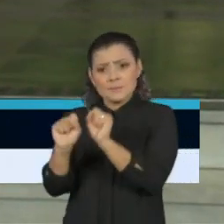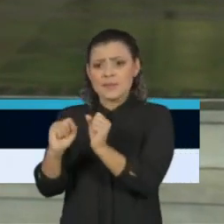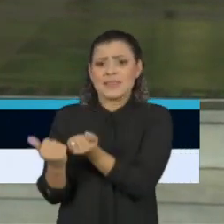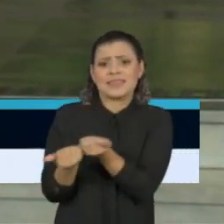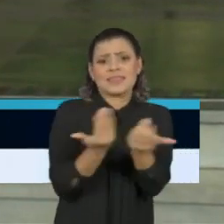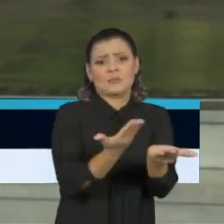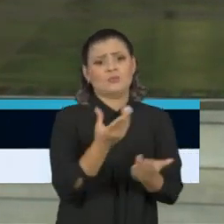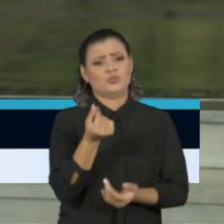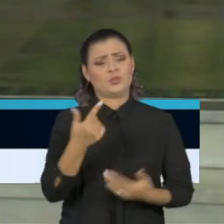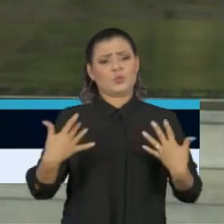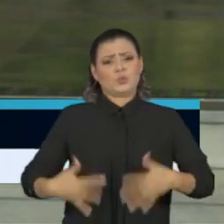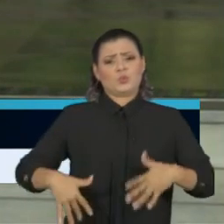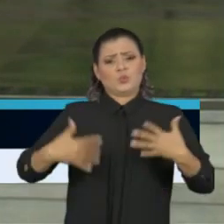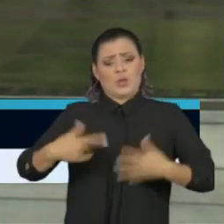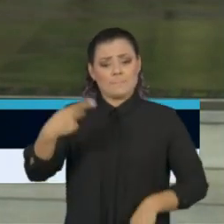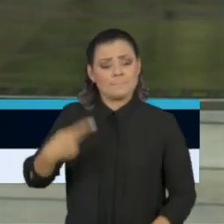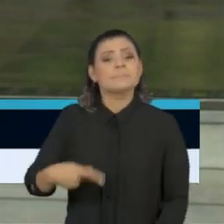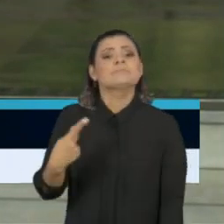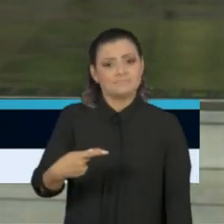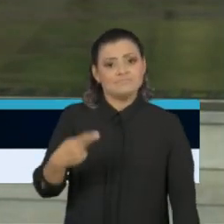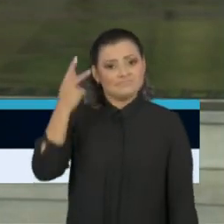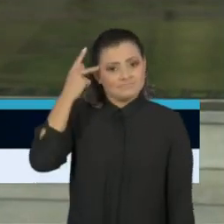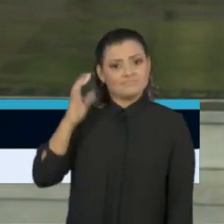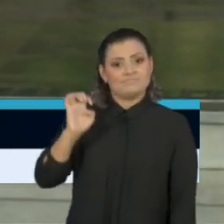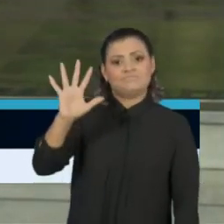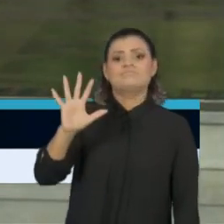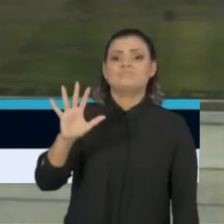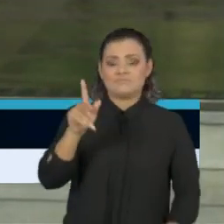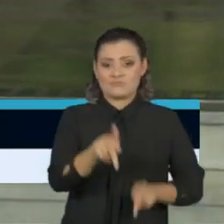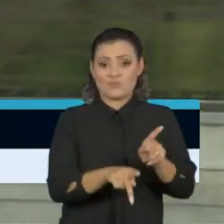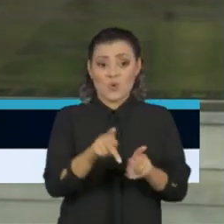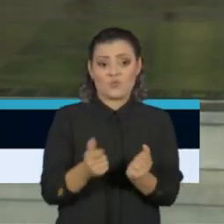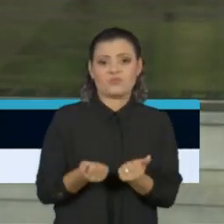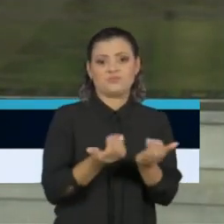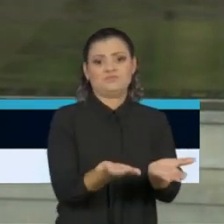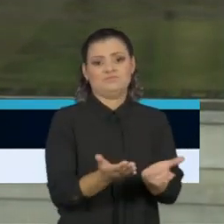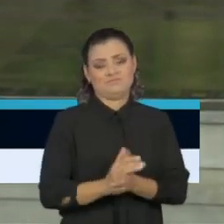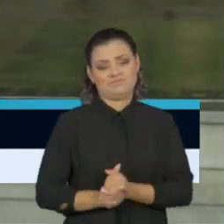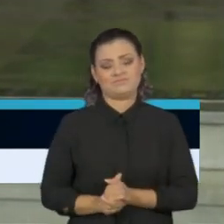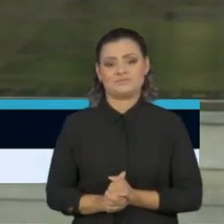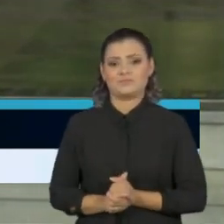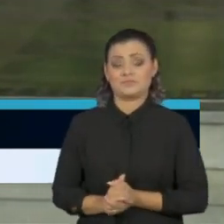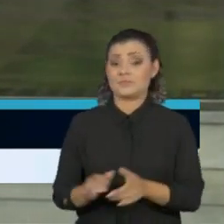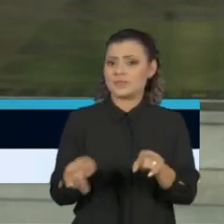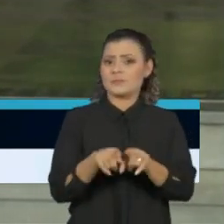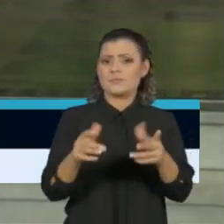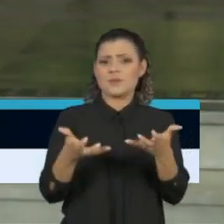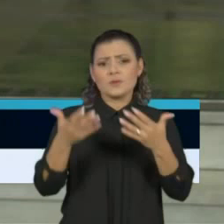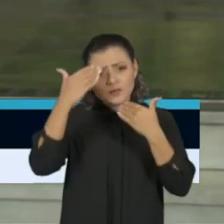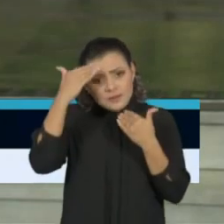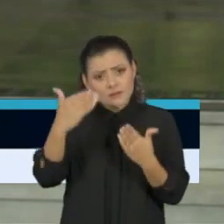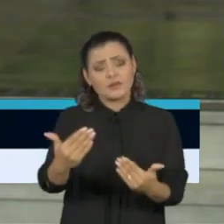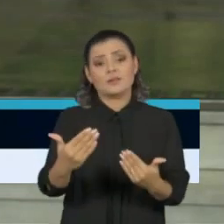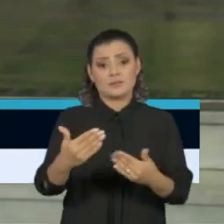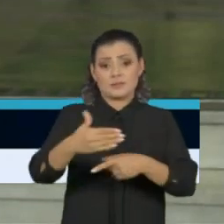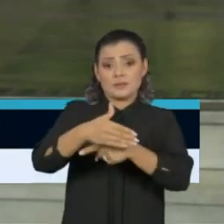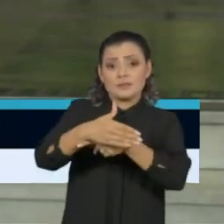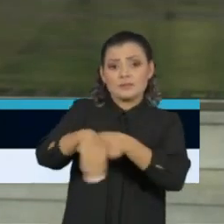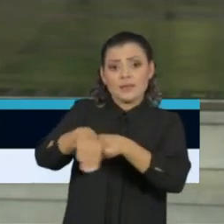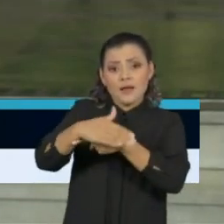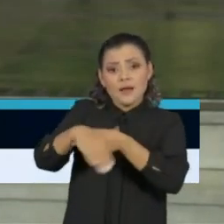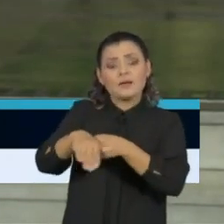milhões de reais para o povo de São Paulo. Quero também agradecer a